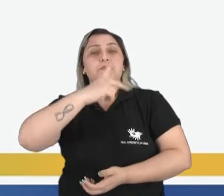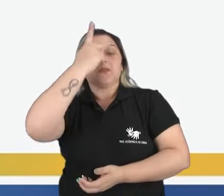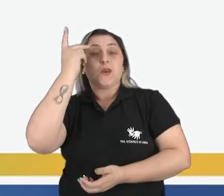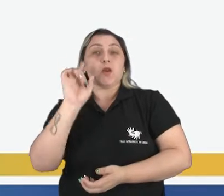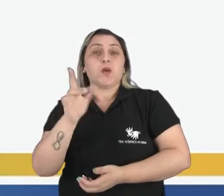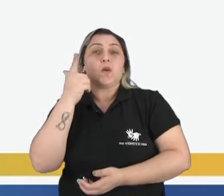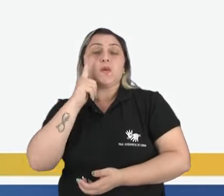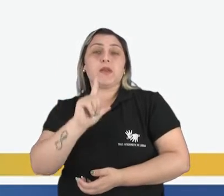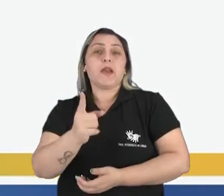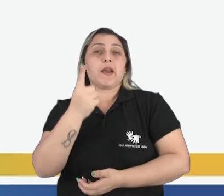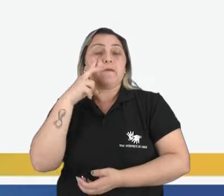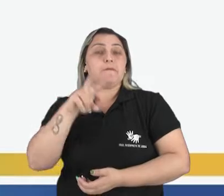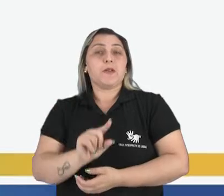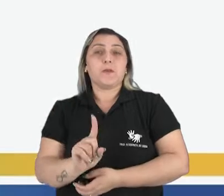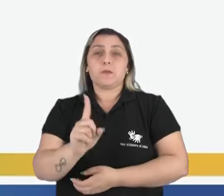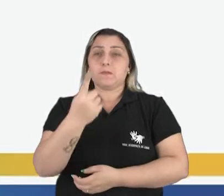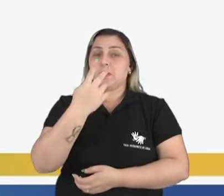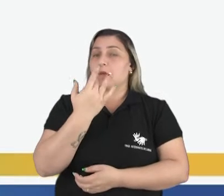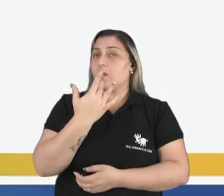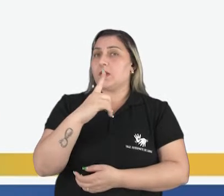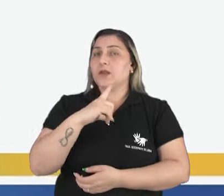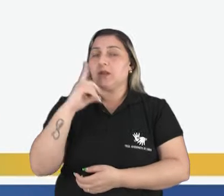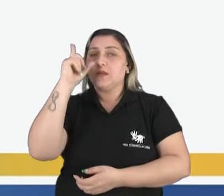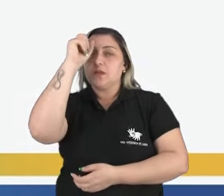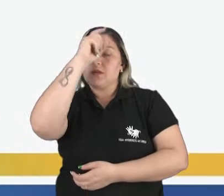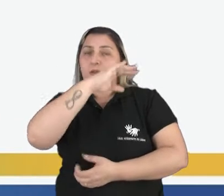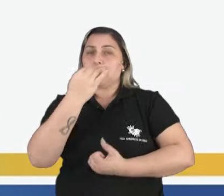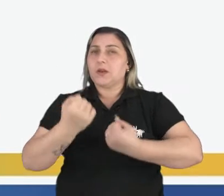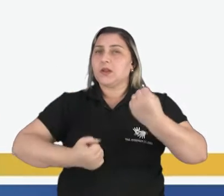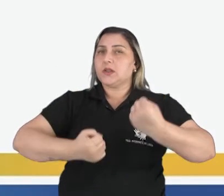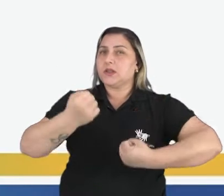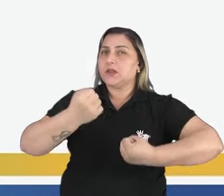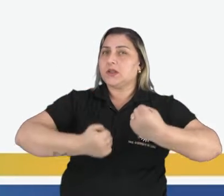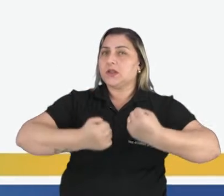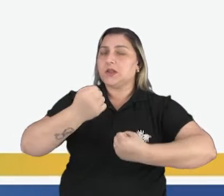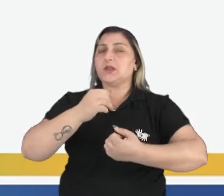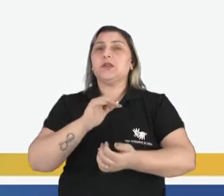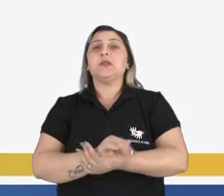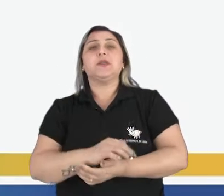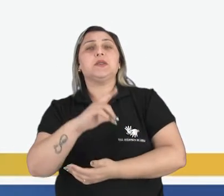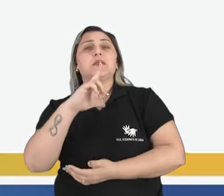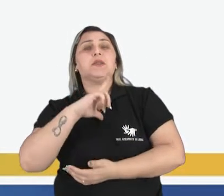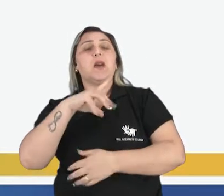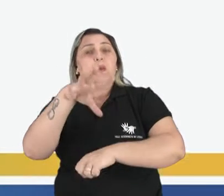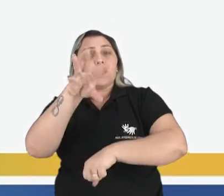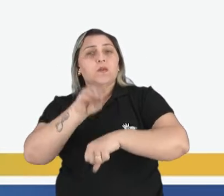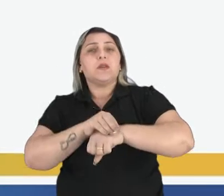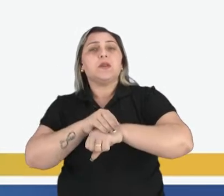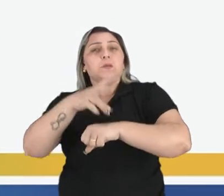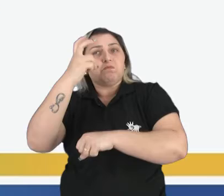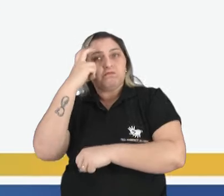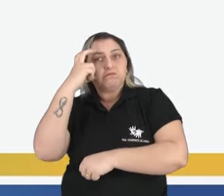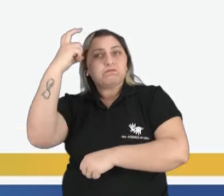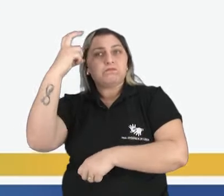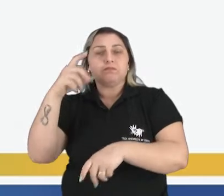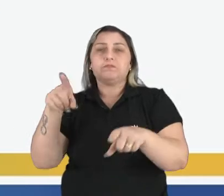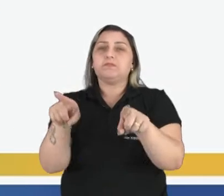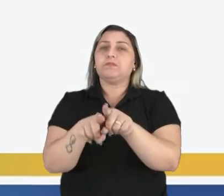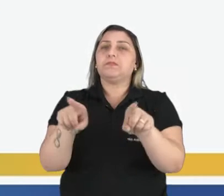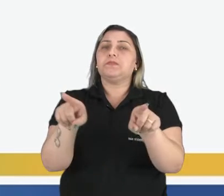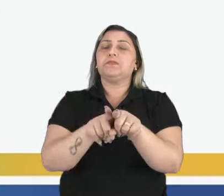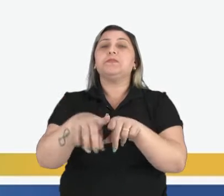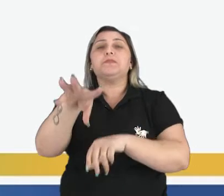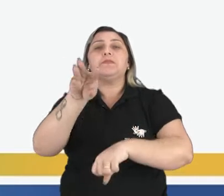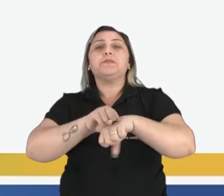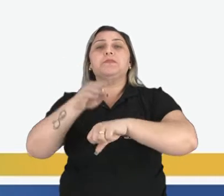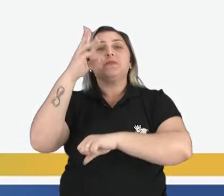só consegue ver uma cor e aí tem dificuldade até para dirigir, né? Existe o conhecimento intelectual. Esse